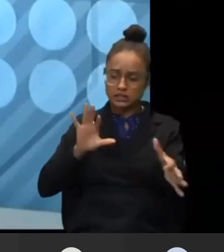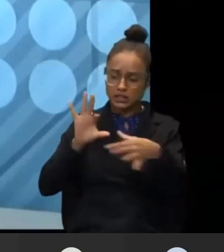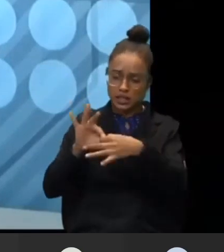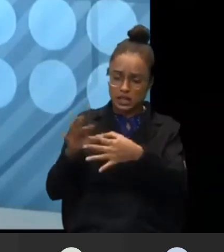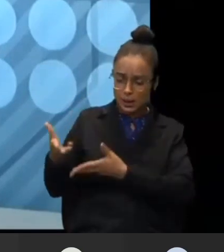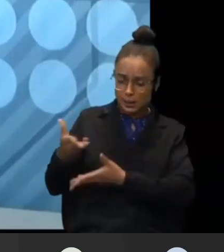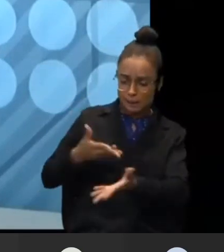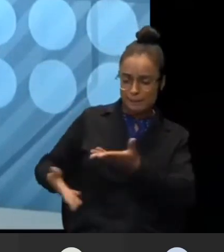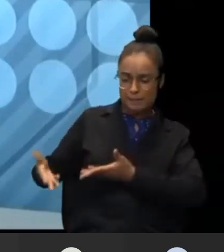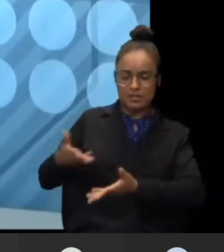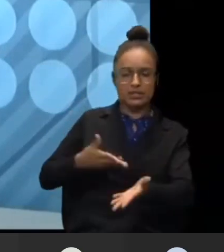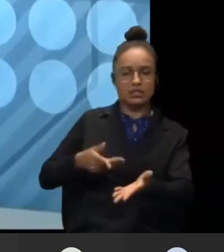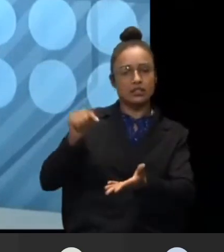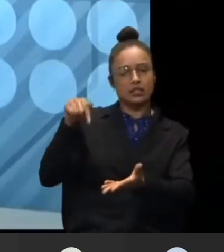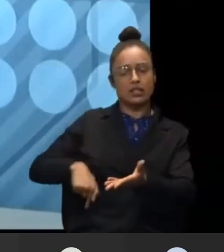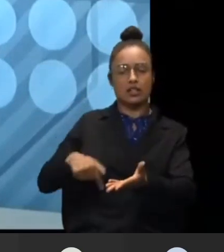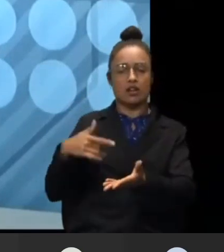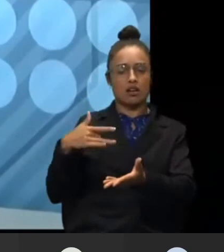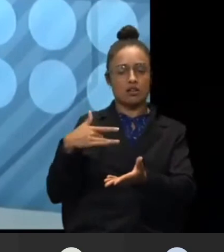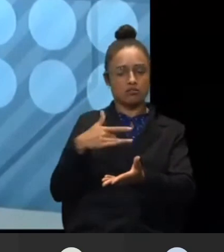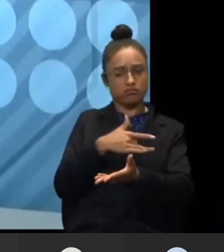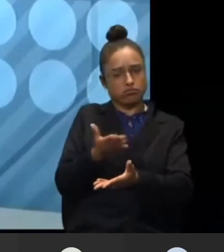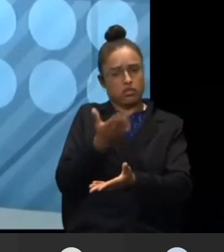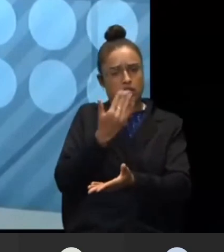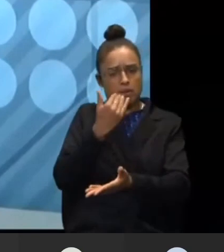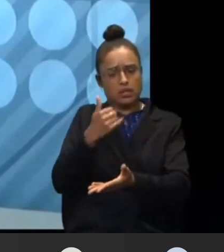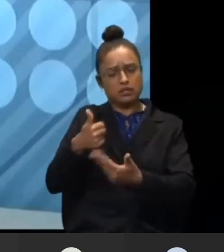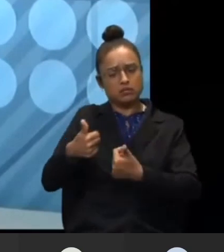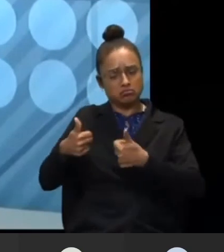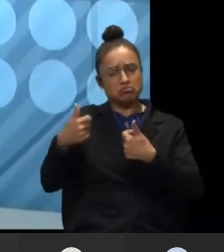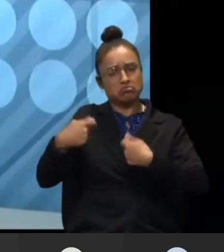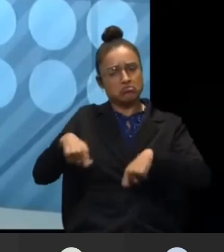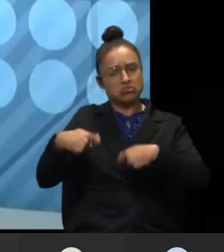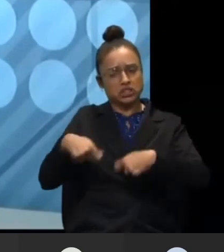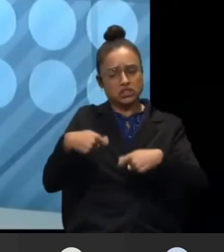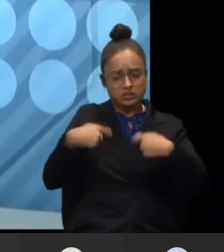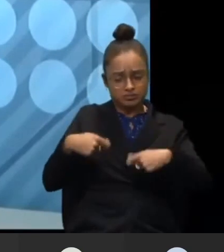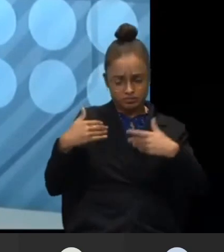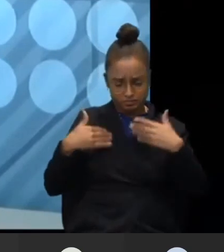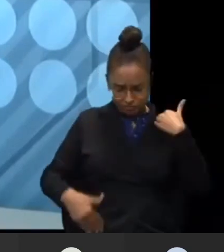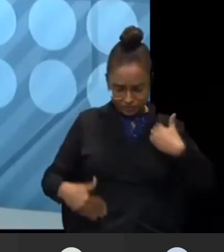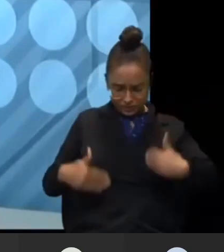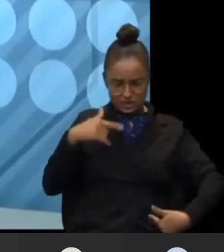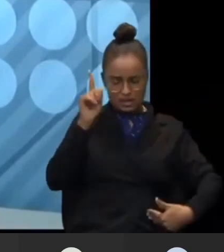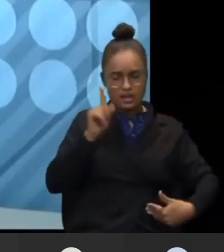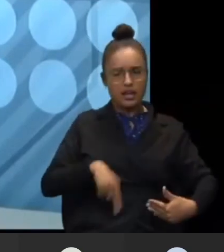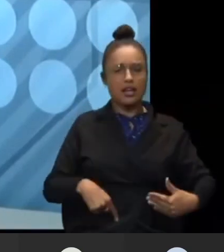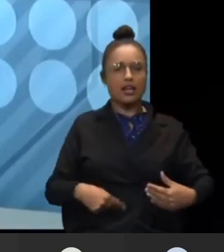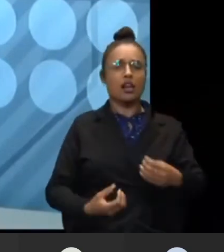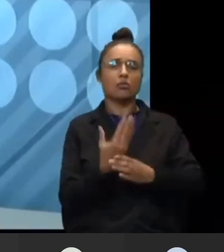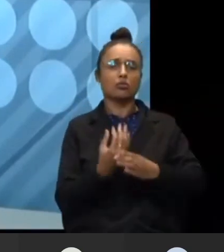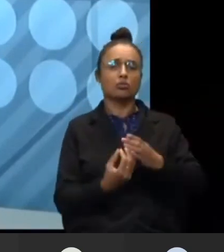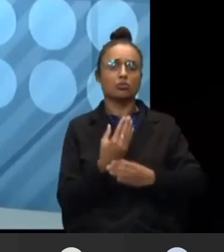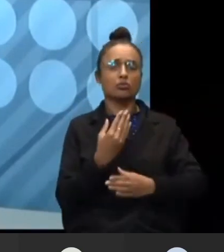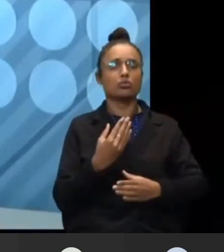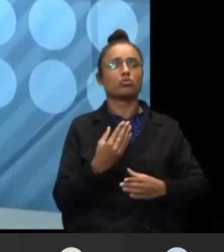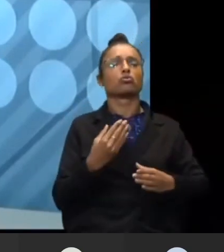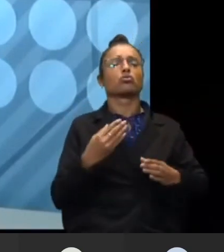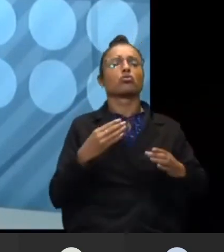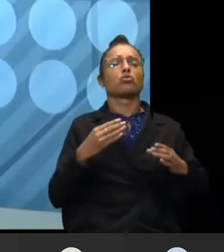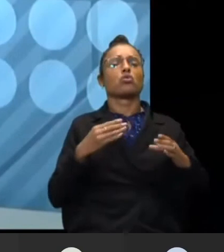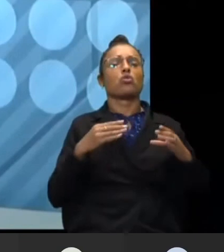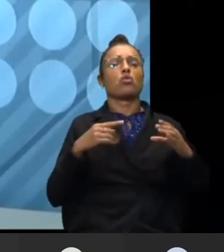alimentação. Ele é necessário para o nosso organismo, ele é precursor de hormônios. Por